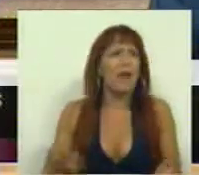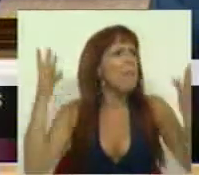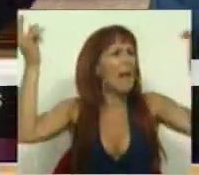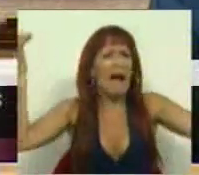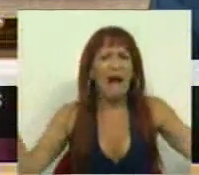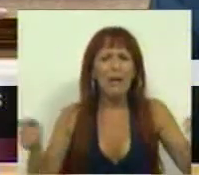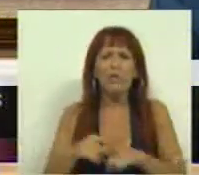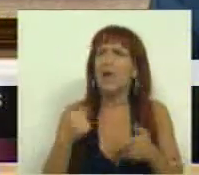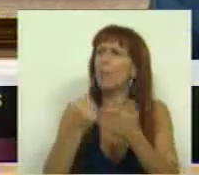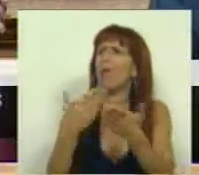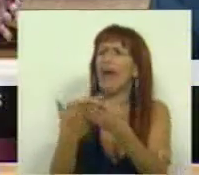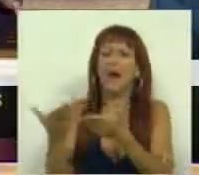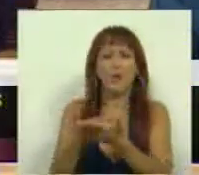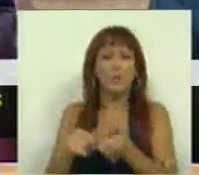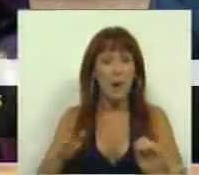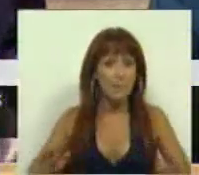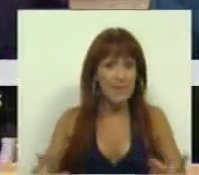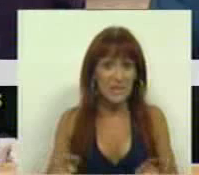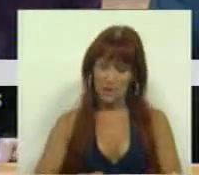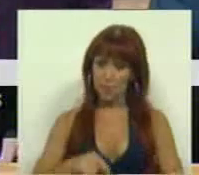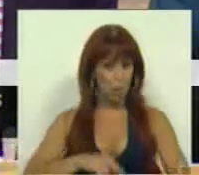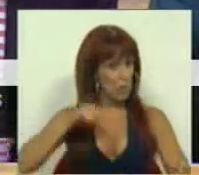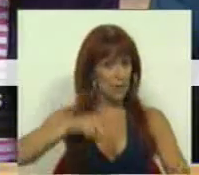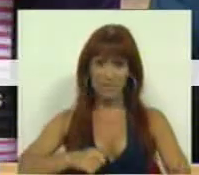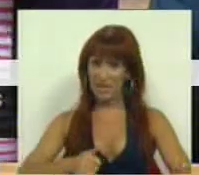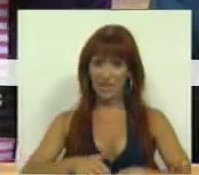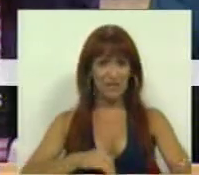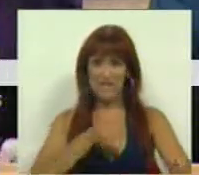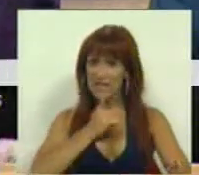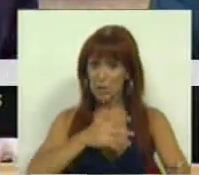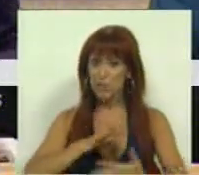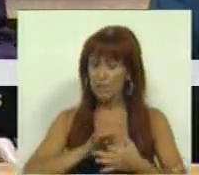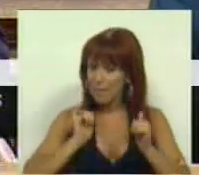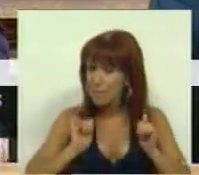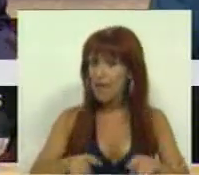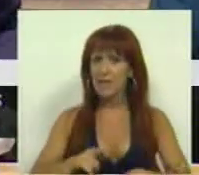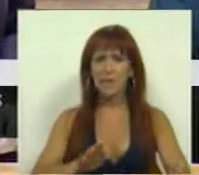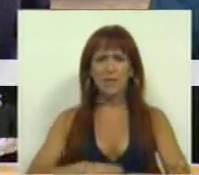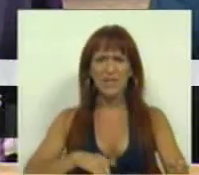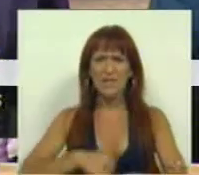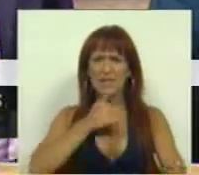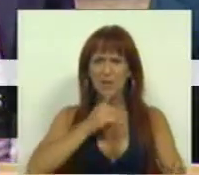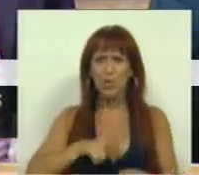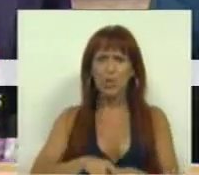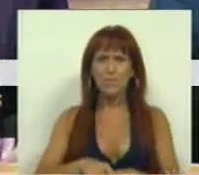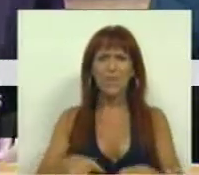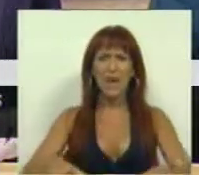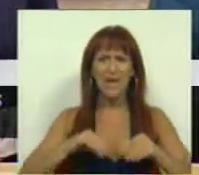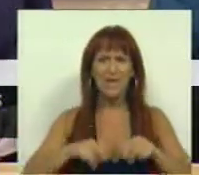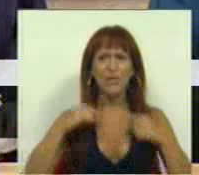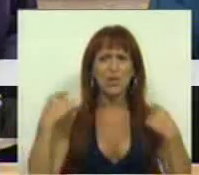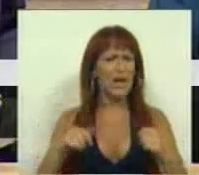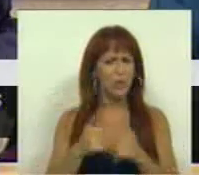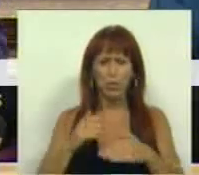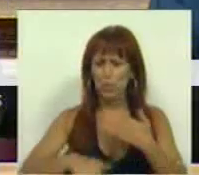brincar ao apoio à economia é preciso nos momentos certos tomar as decisões tomar as decisões e se aceitamos que